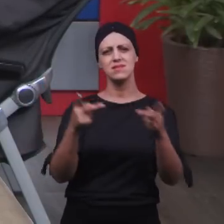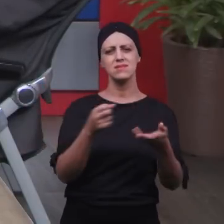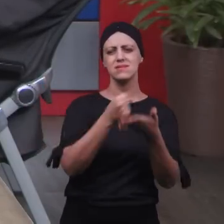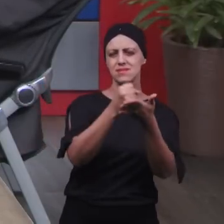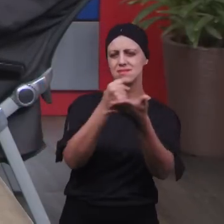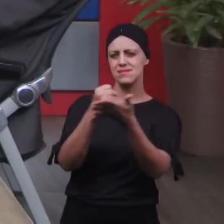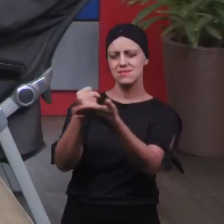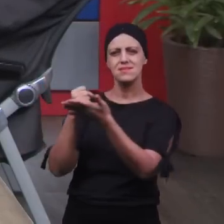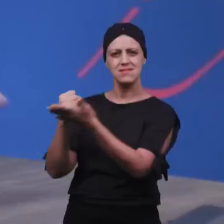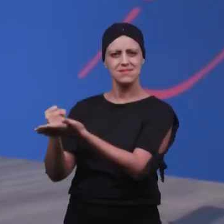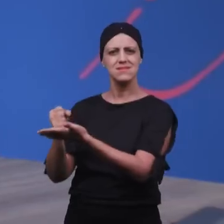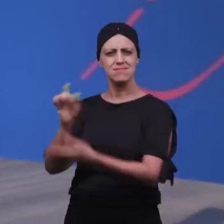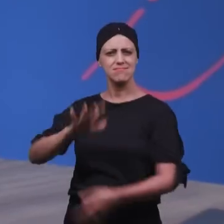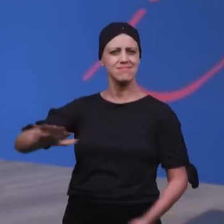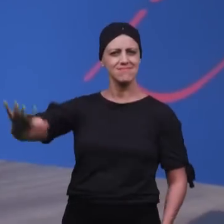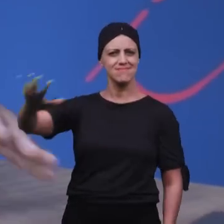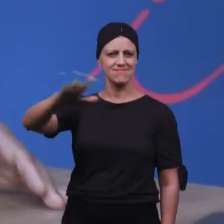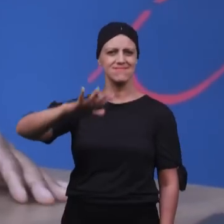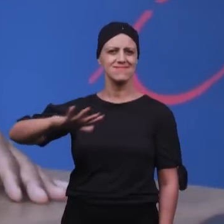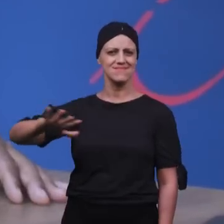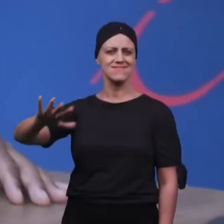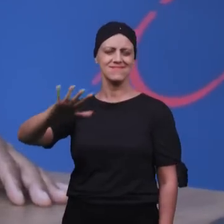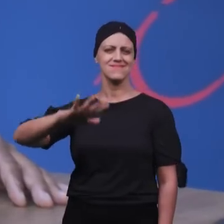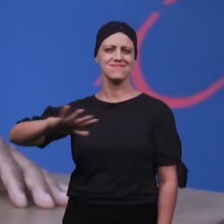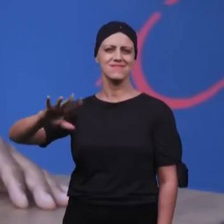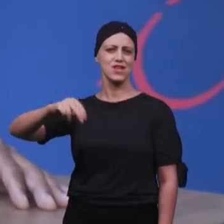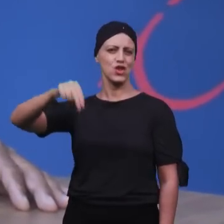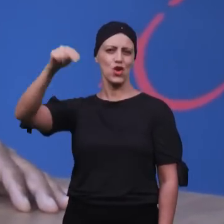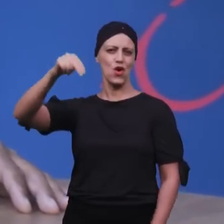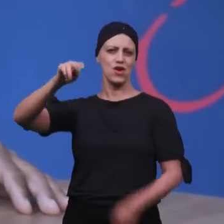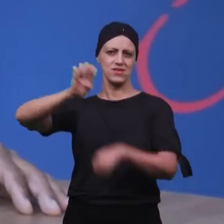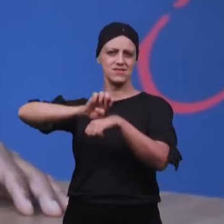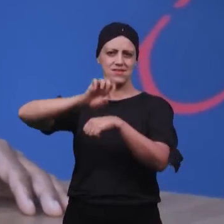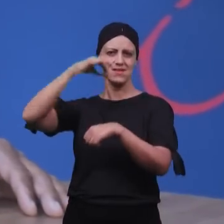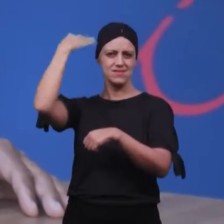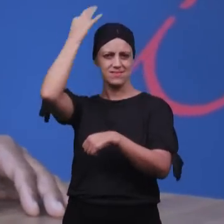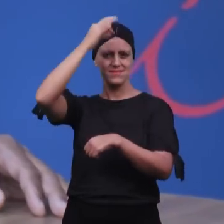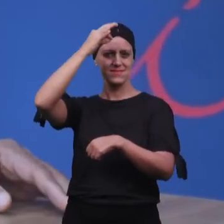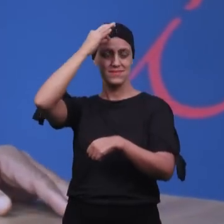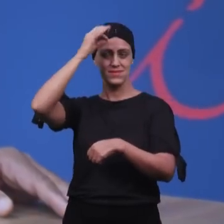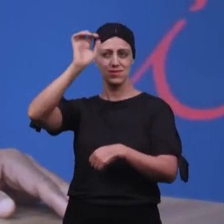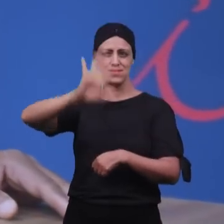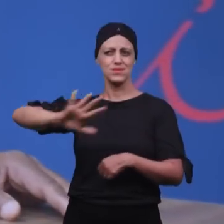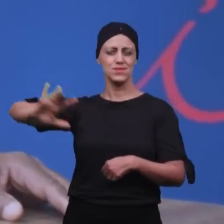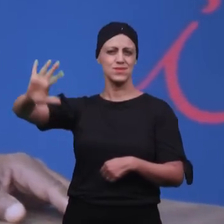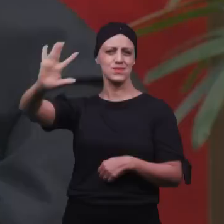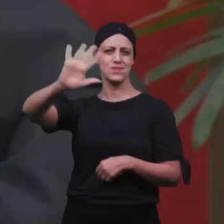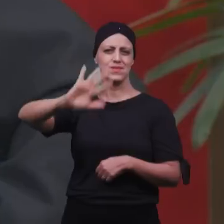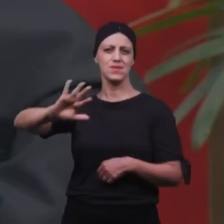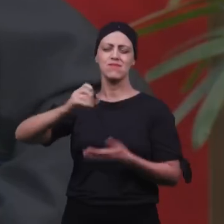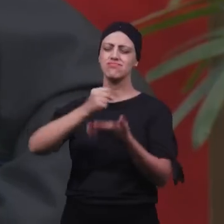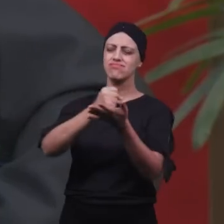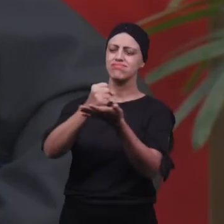Alto Rio Novo. Então, aquela área do norte, Minas, dei assistência também. Já